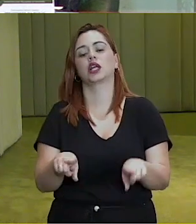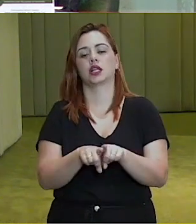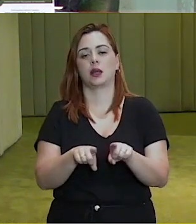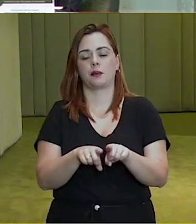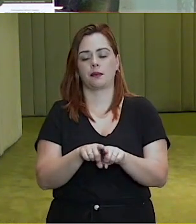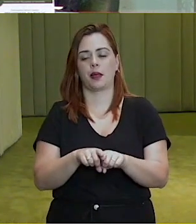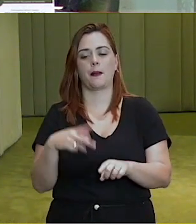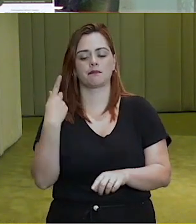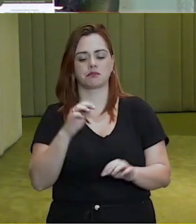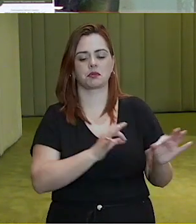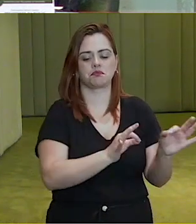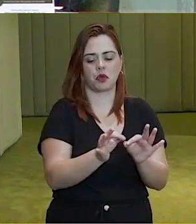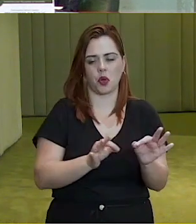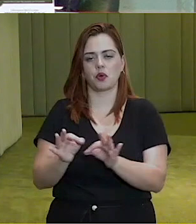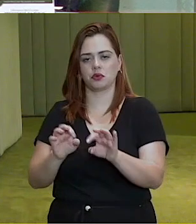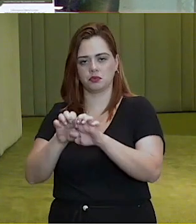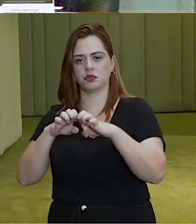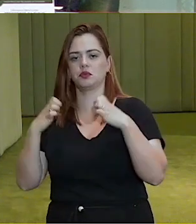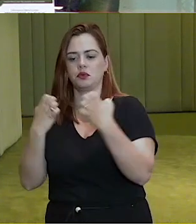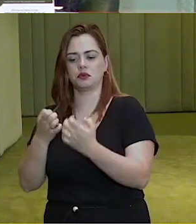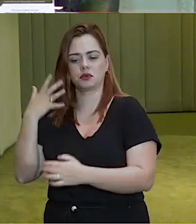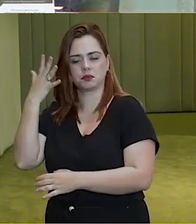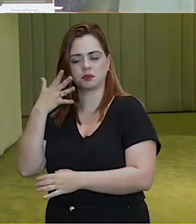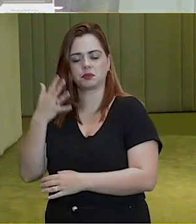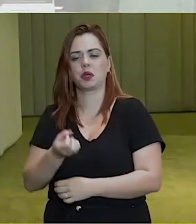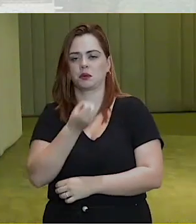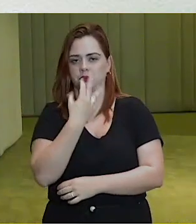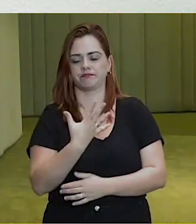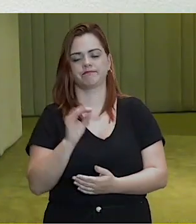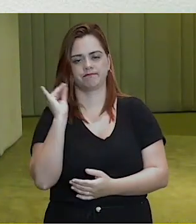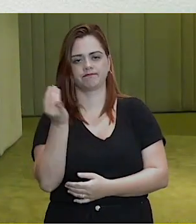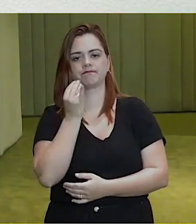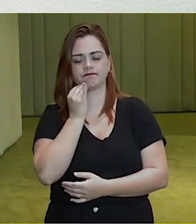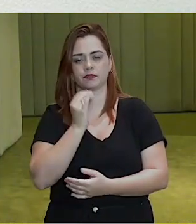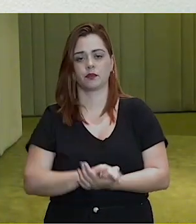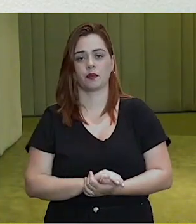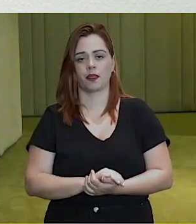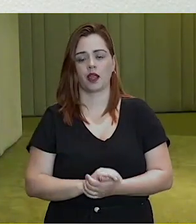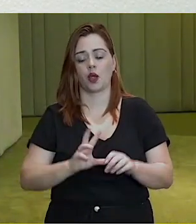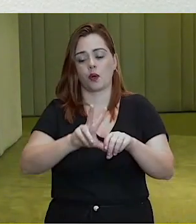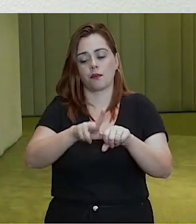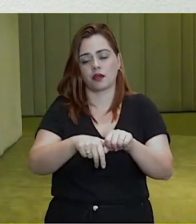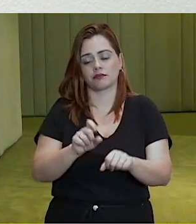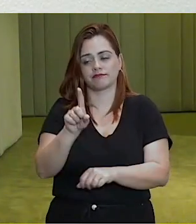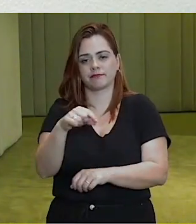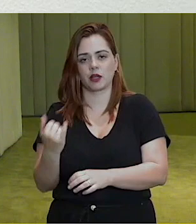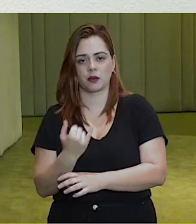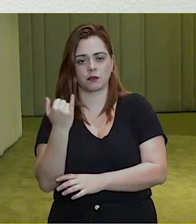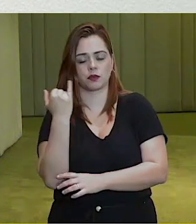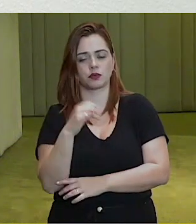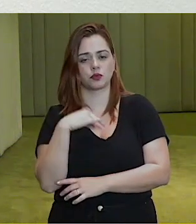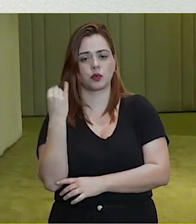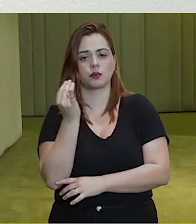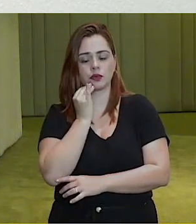pela organização do seminário em momento tão oportuno. O Mercosul foi uma das principais